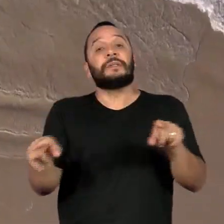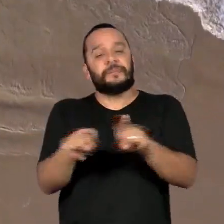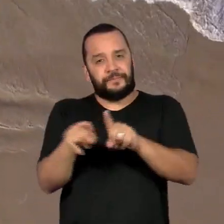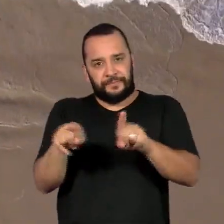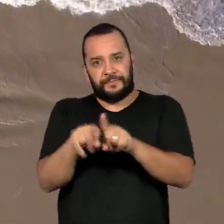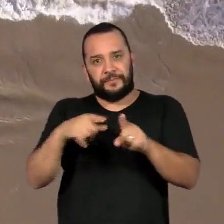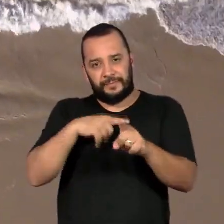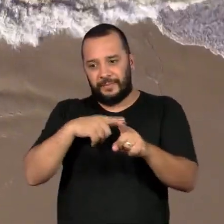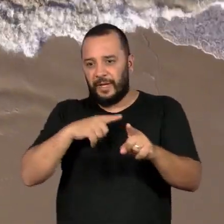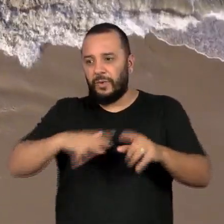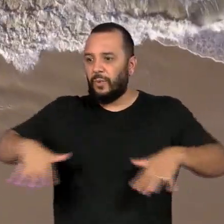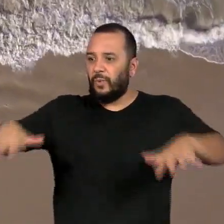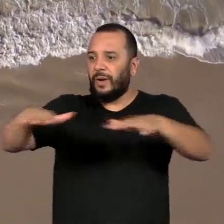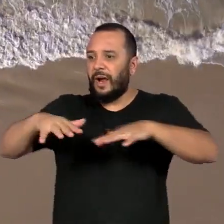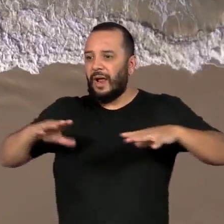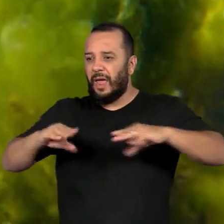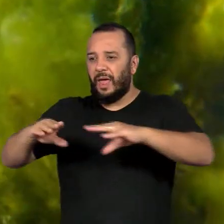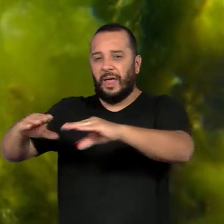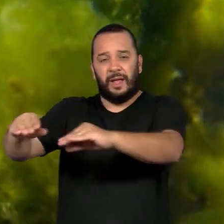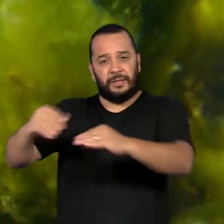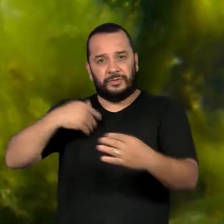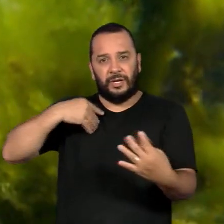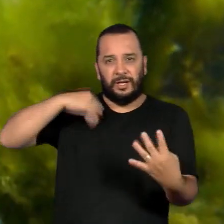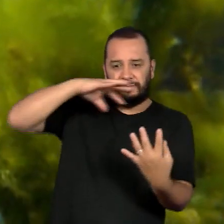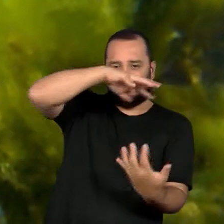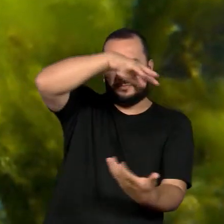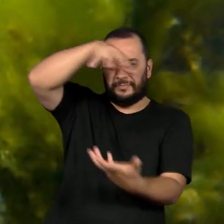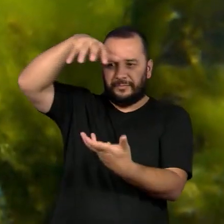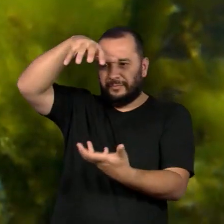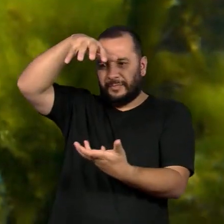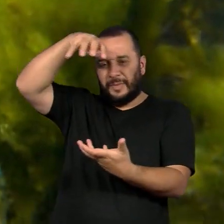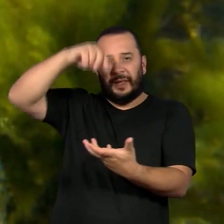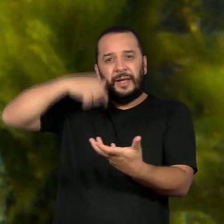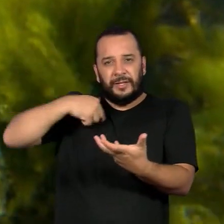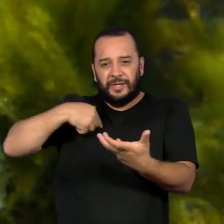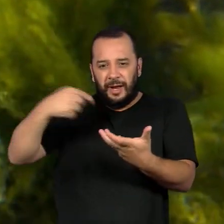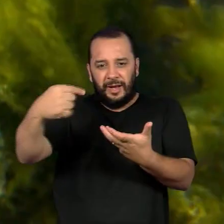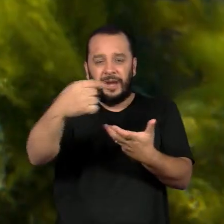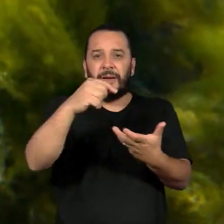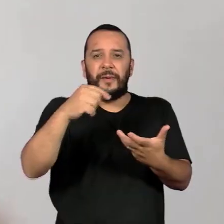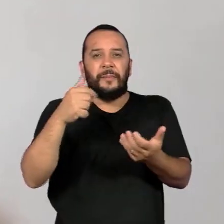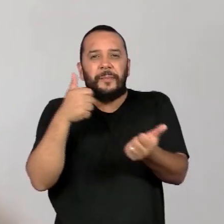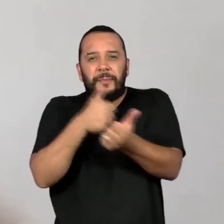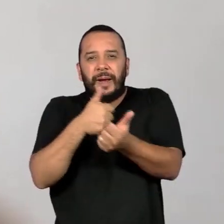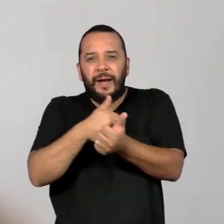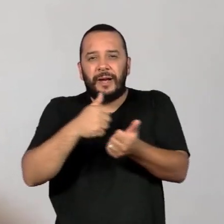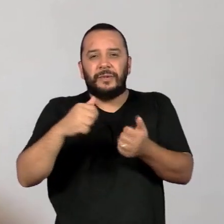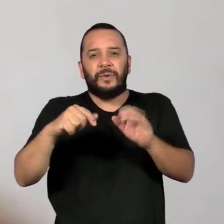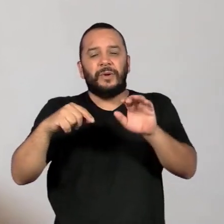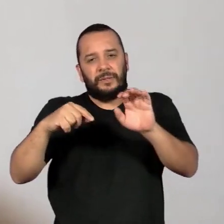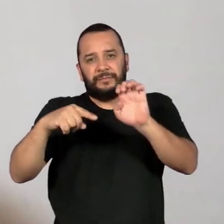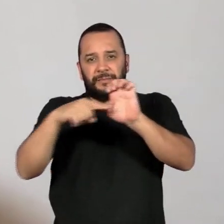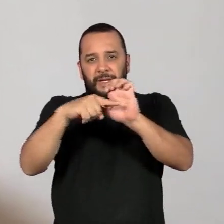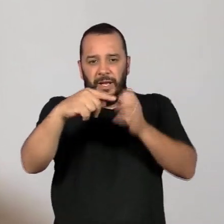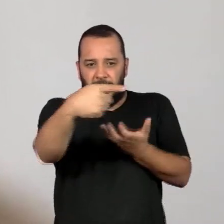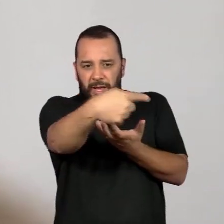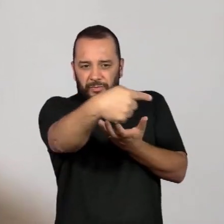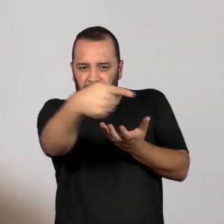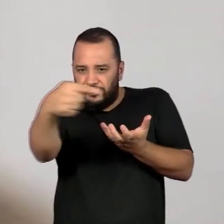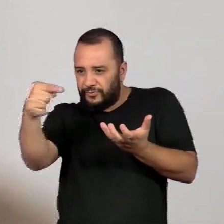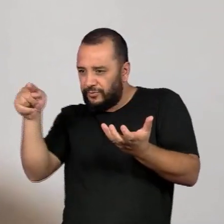tropicais próximos ao Equador. O fitoplâncton forma a base da cadeia alimentar, sustenta desde os